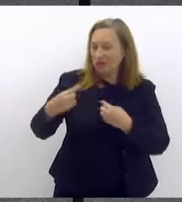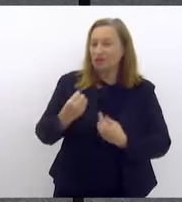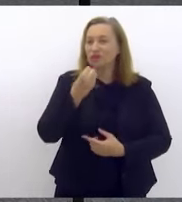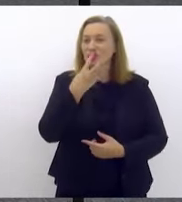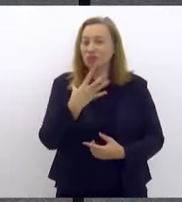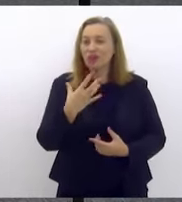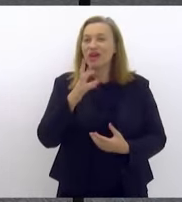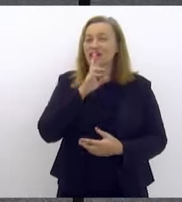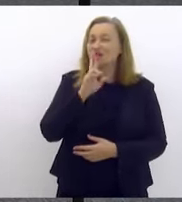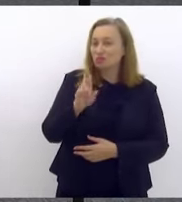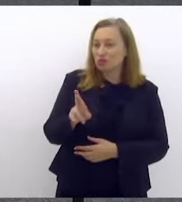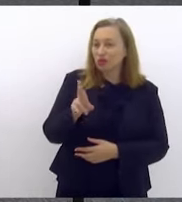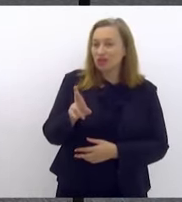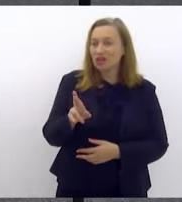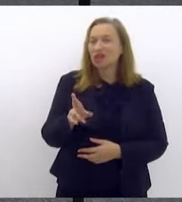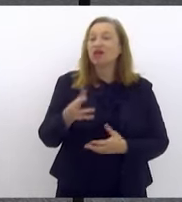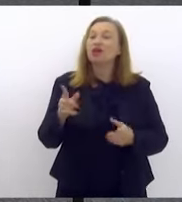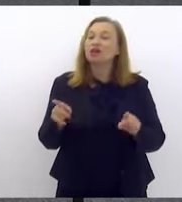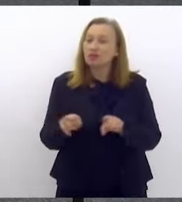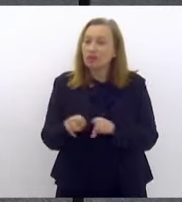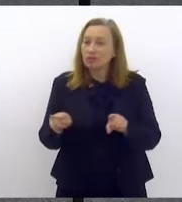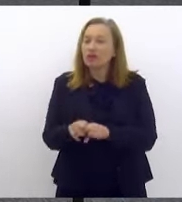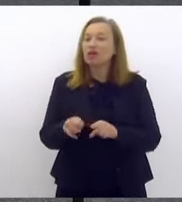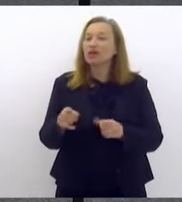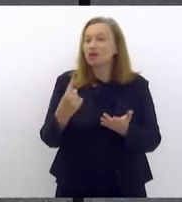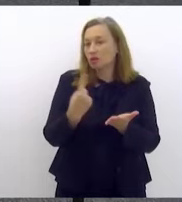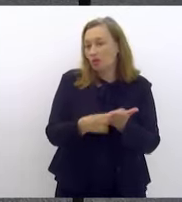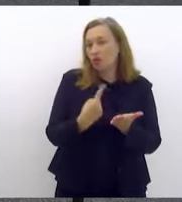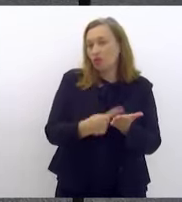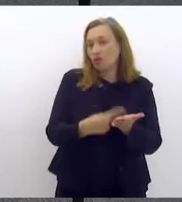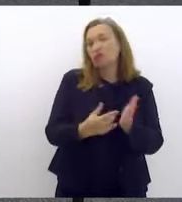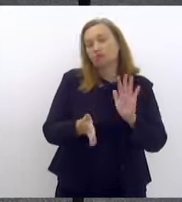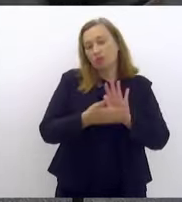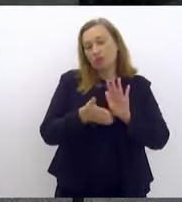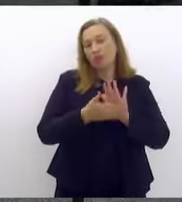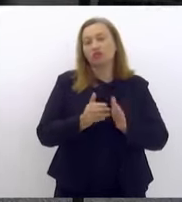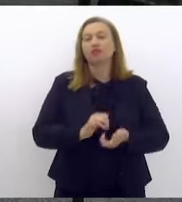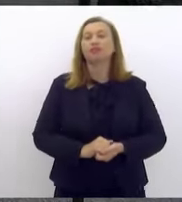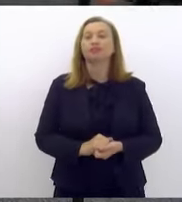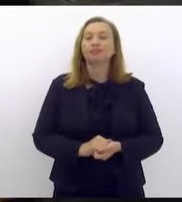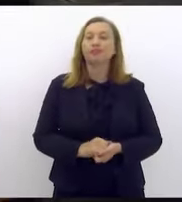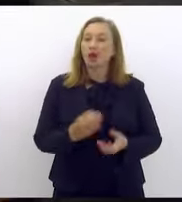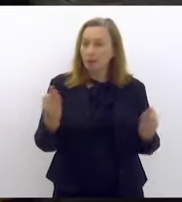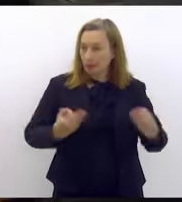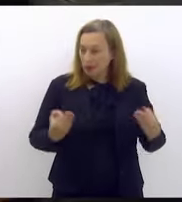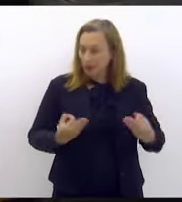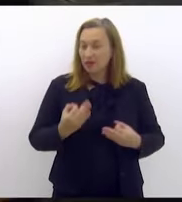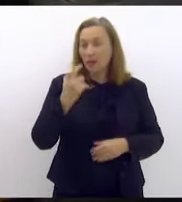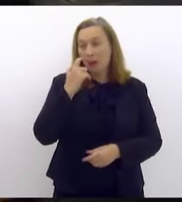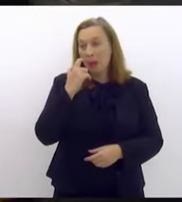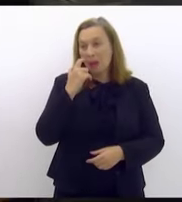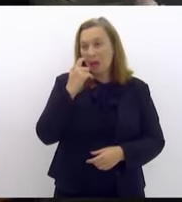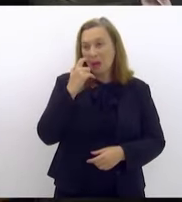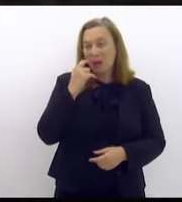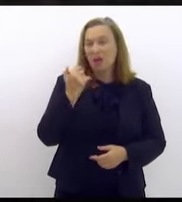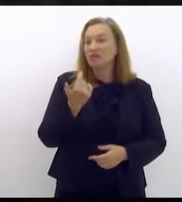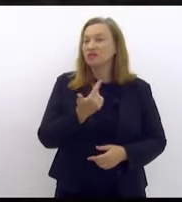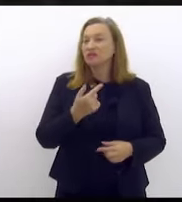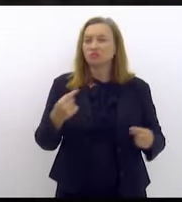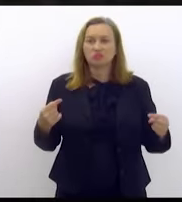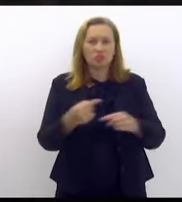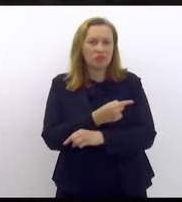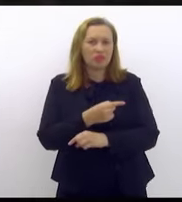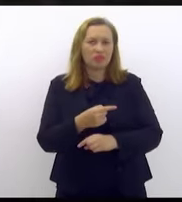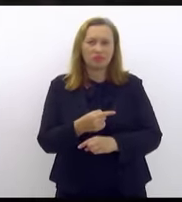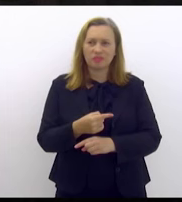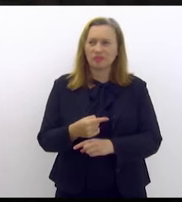aqui respondê-la, que no mérito eu também tenho acordo com a proposta. Perfeitamente. E eu não tenho discordância